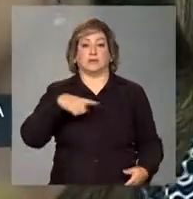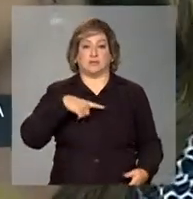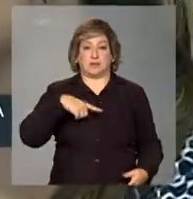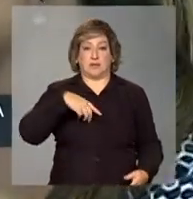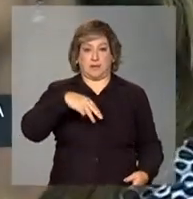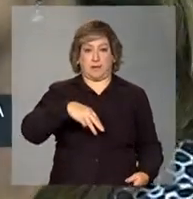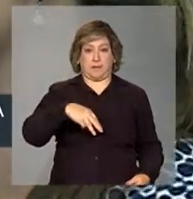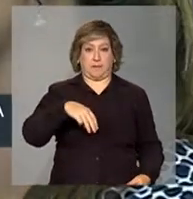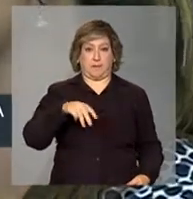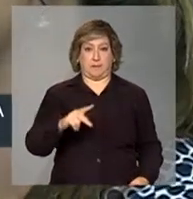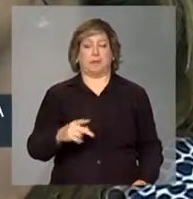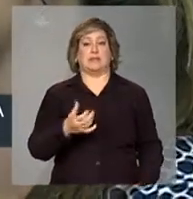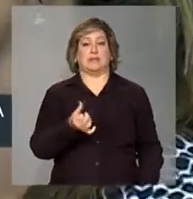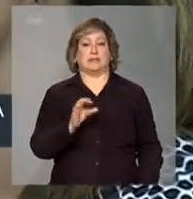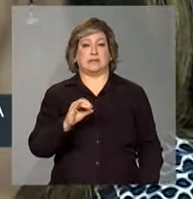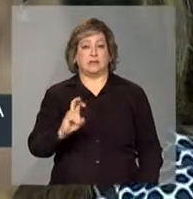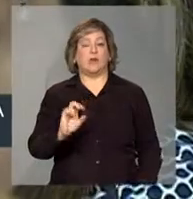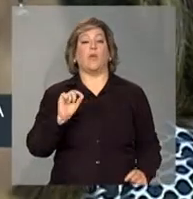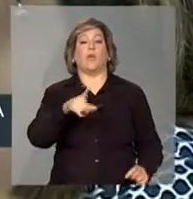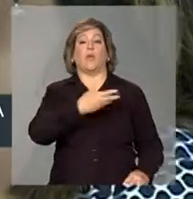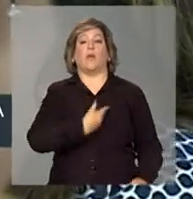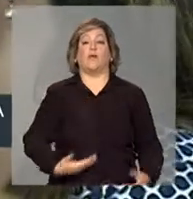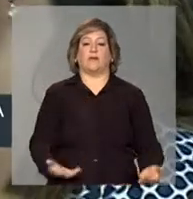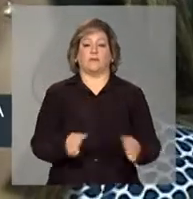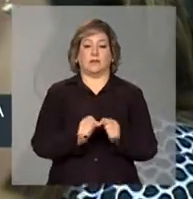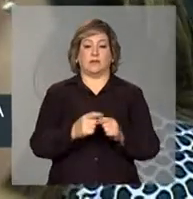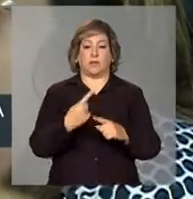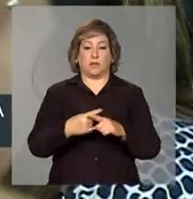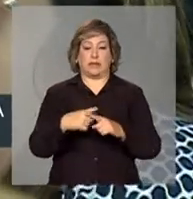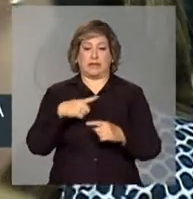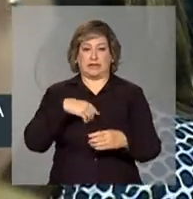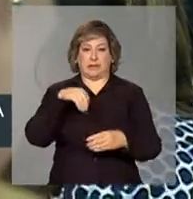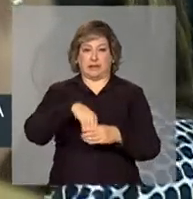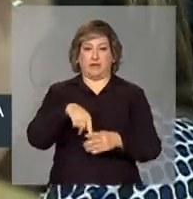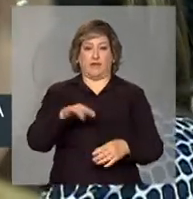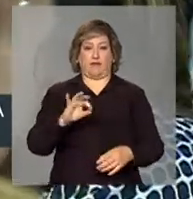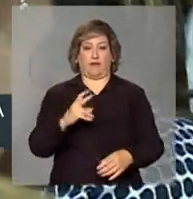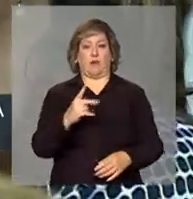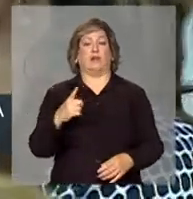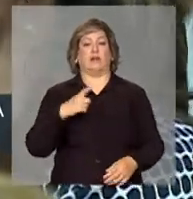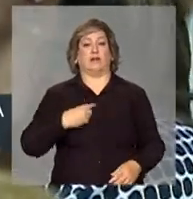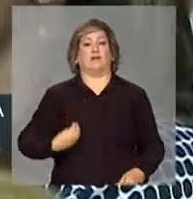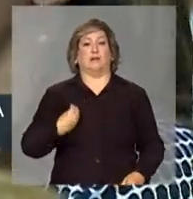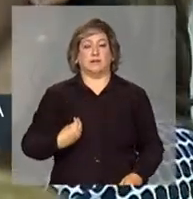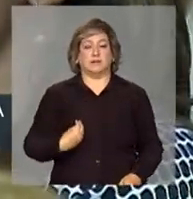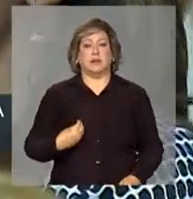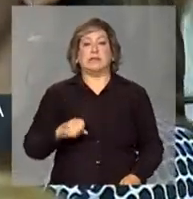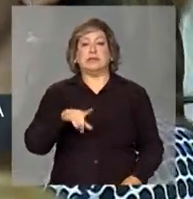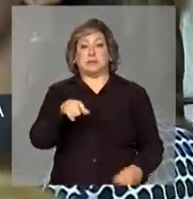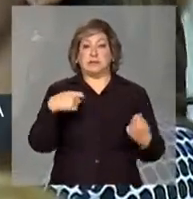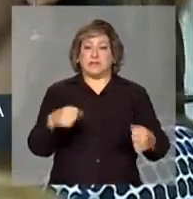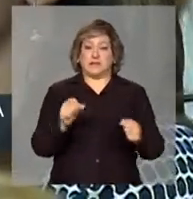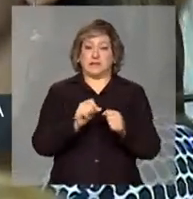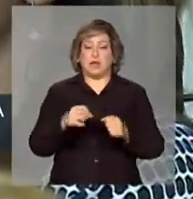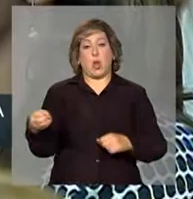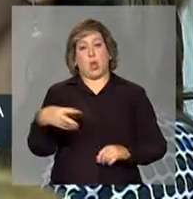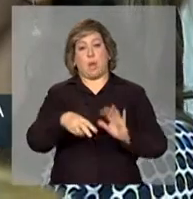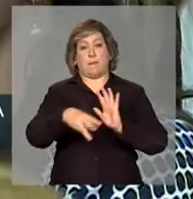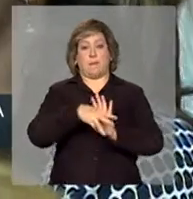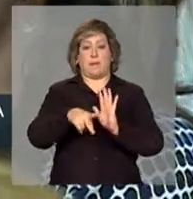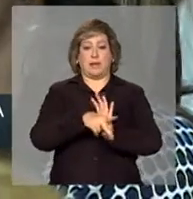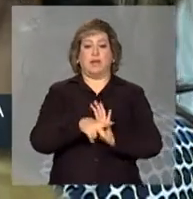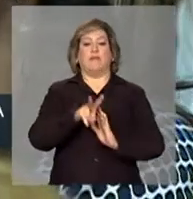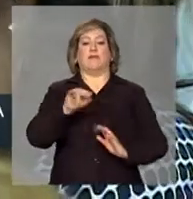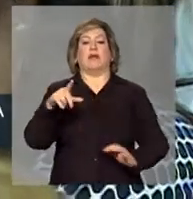605 porque tem desonerações da folha que estão em vigor e se você tiver em que editar uma nova Medida Provisória vai ter